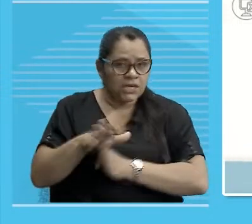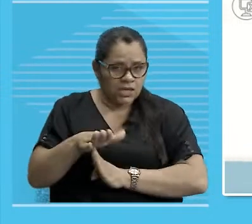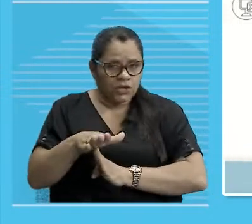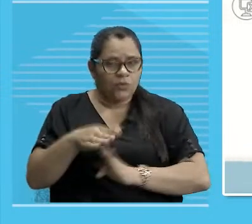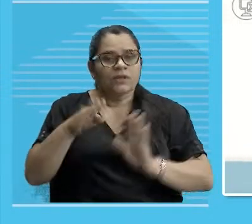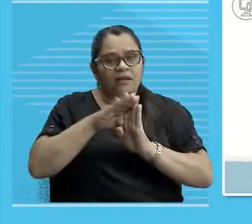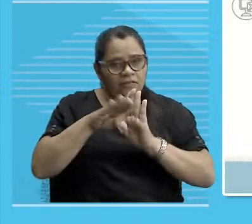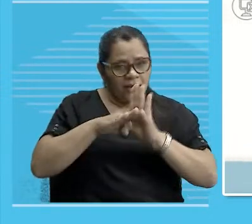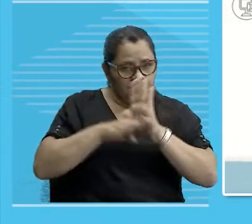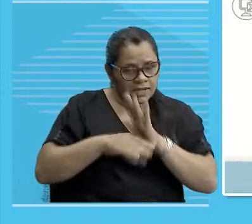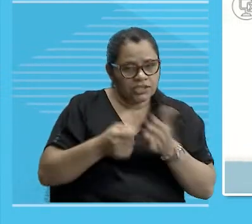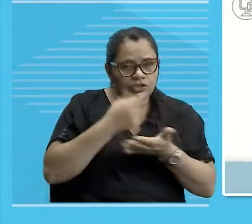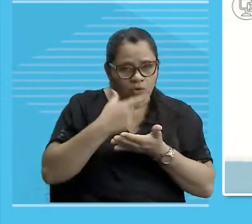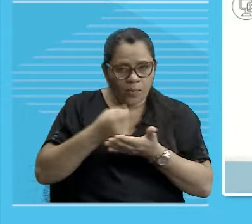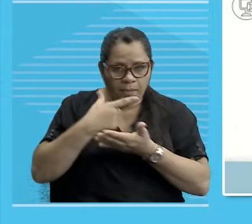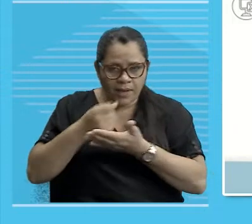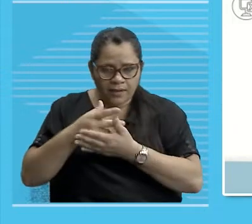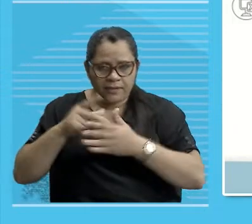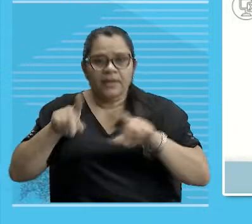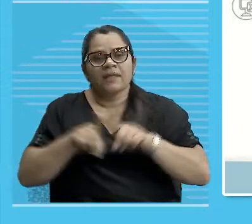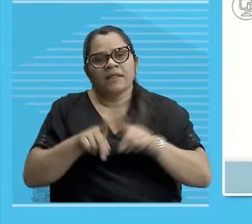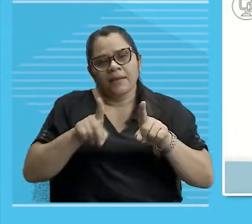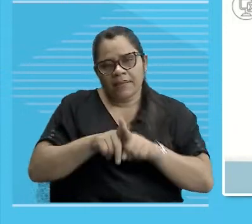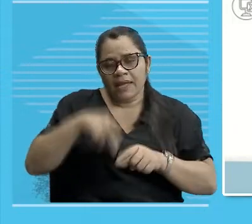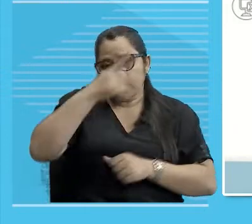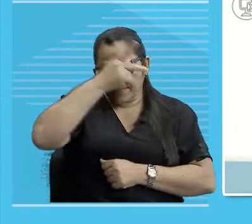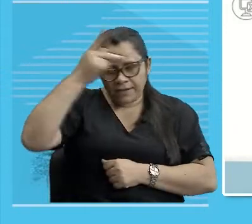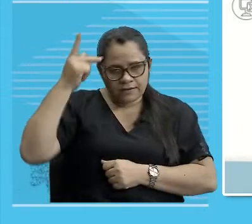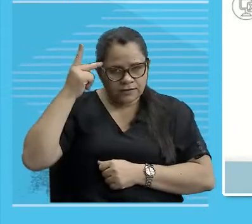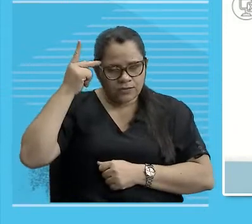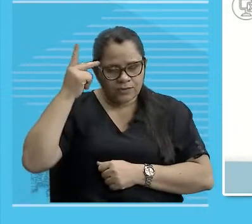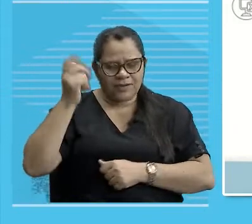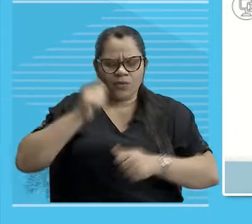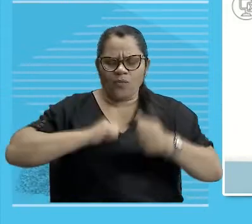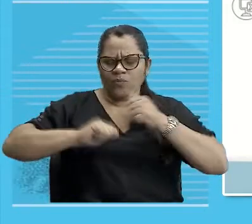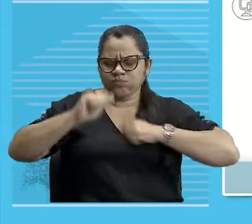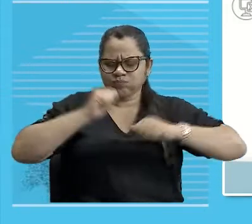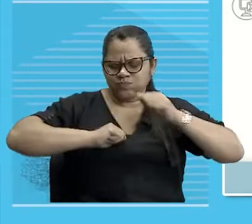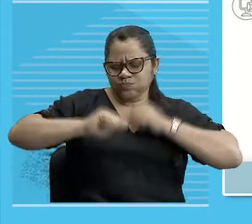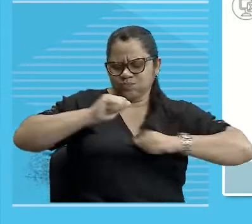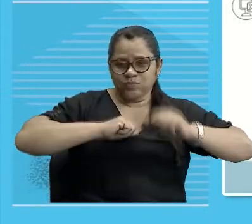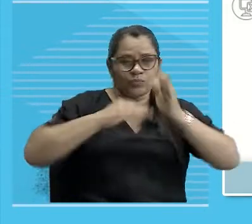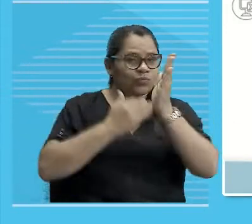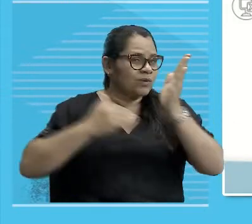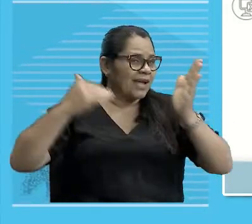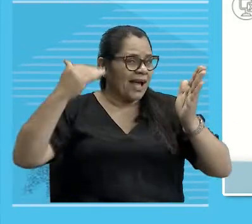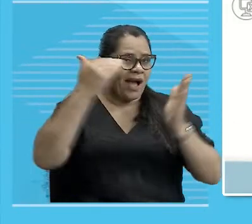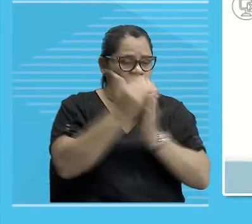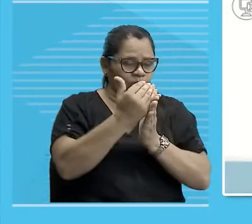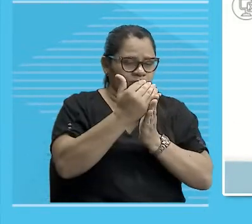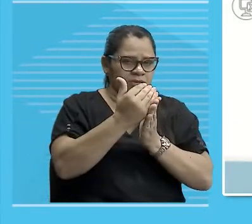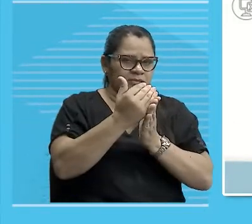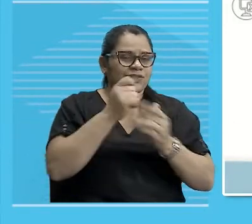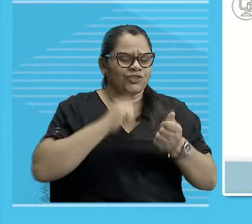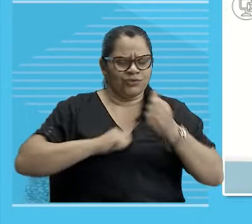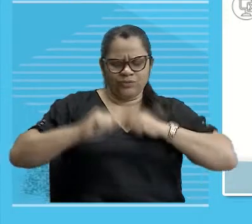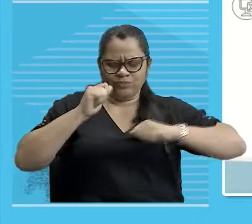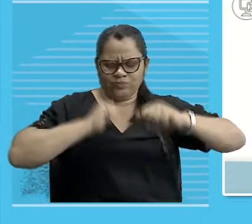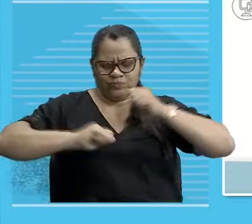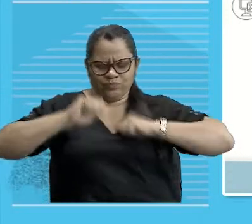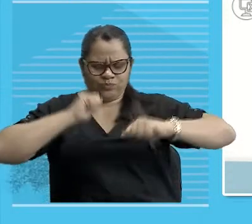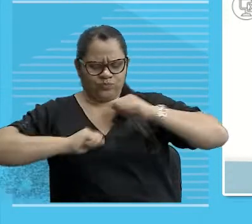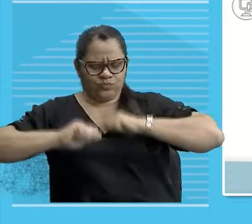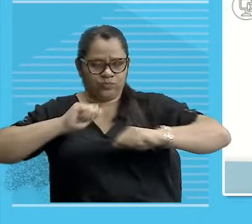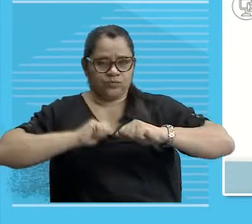que podem ter altas características de ansiedade, e aí, não